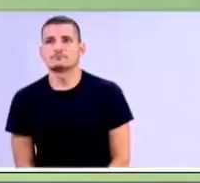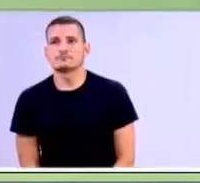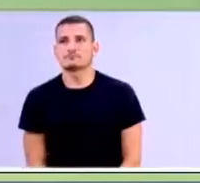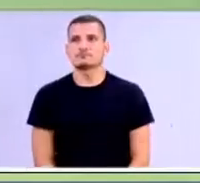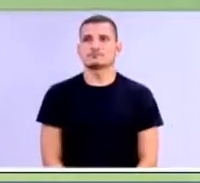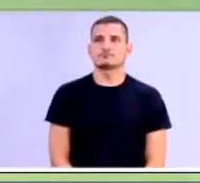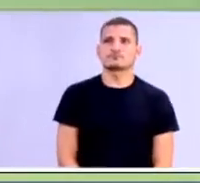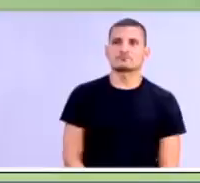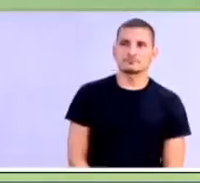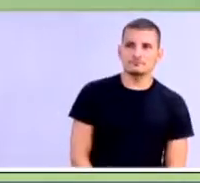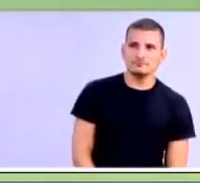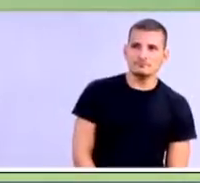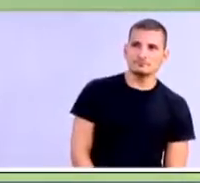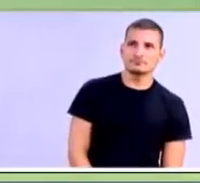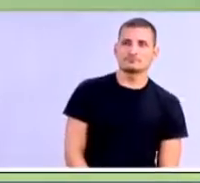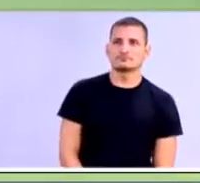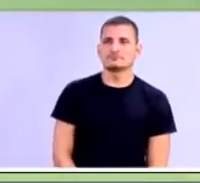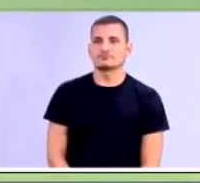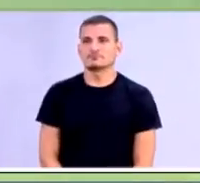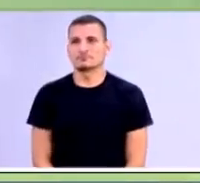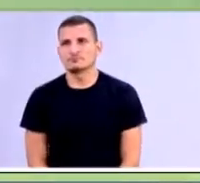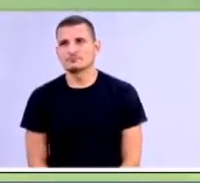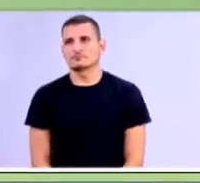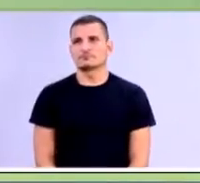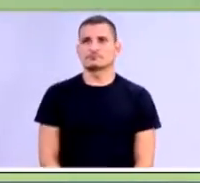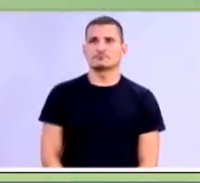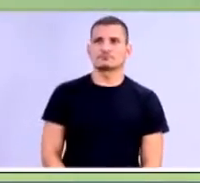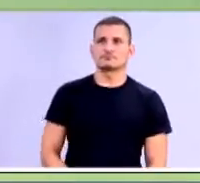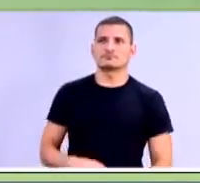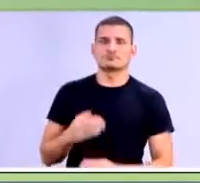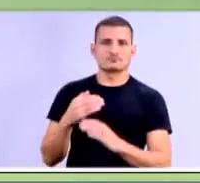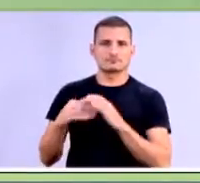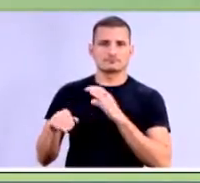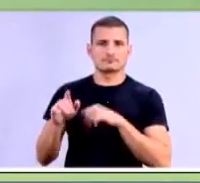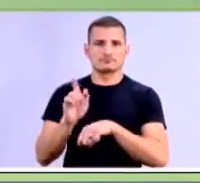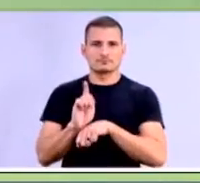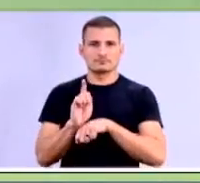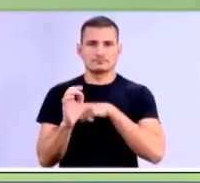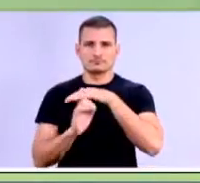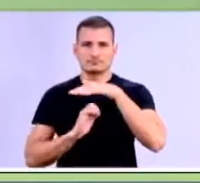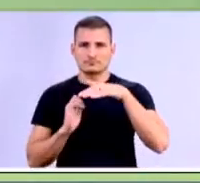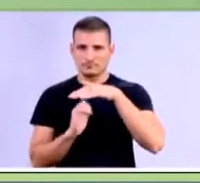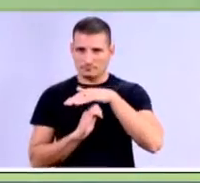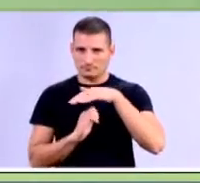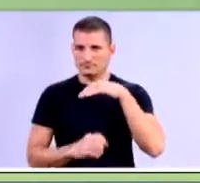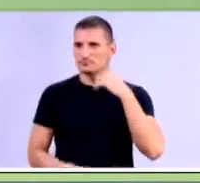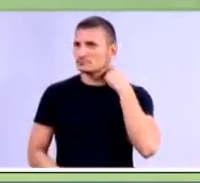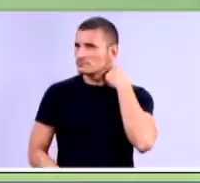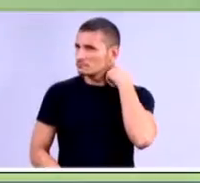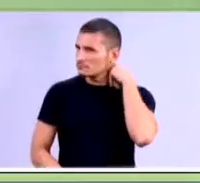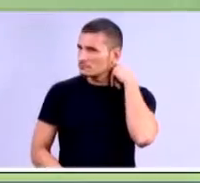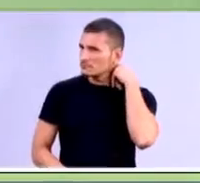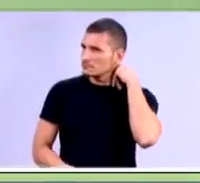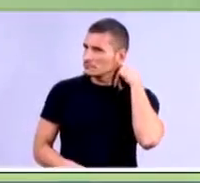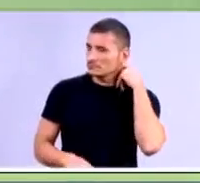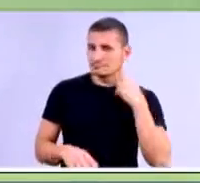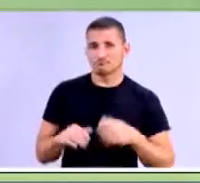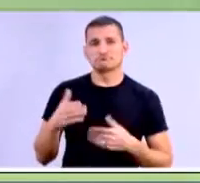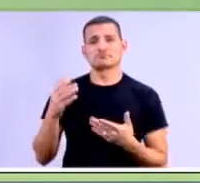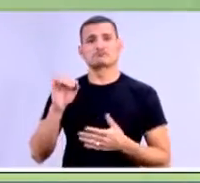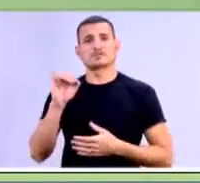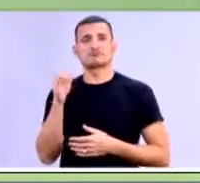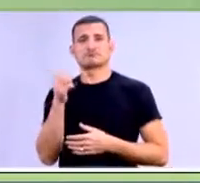dar certo? Olha só, um e-mail para o gerente de uma empresa. E aí, cara, beleza?